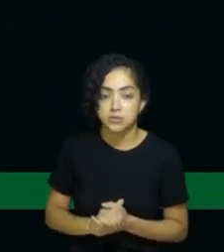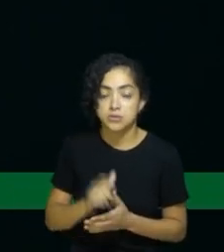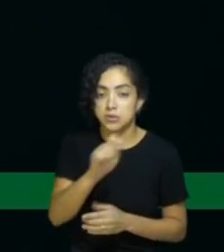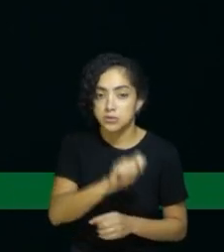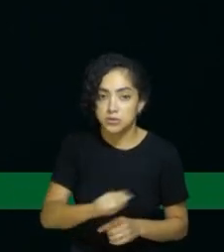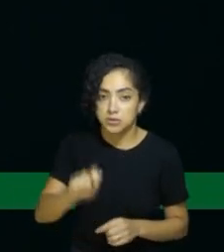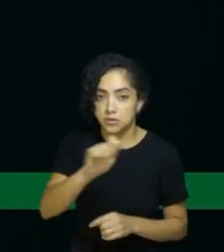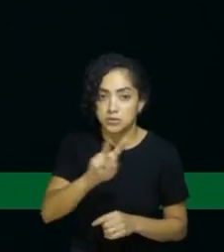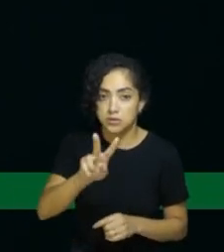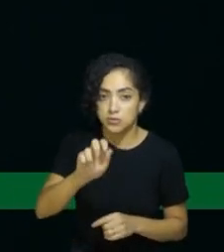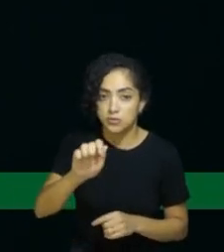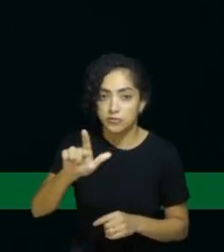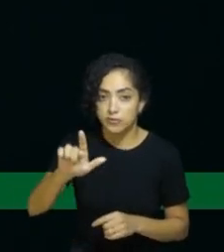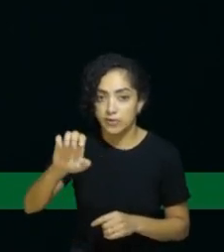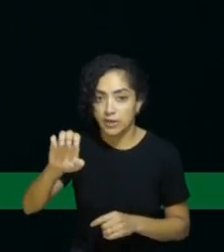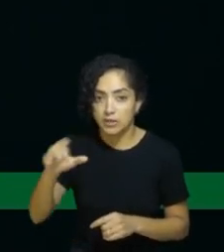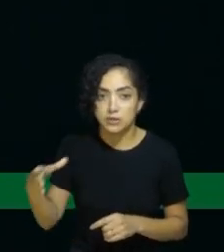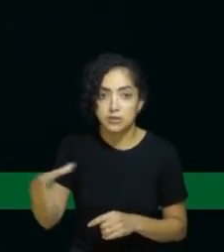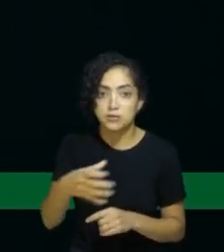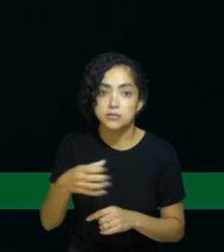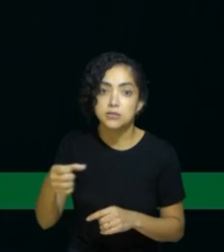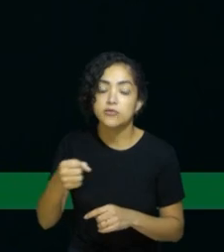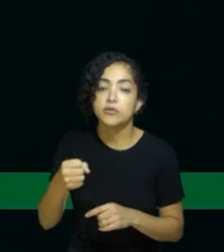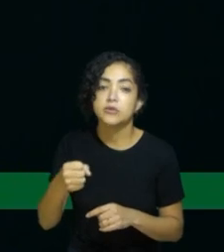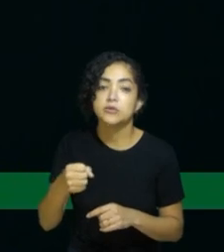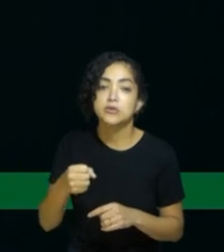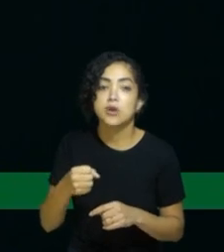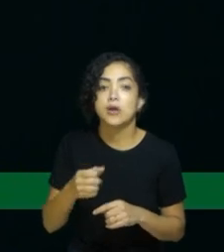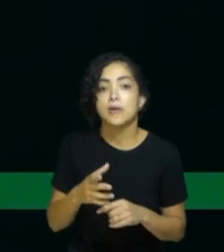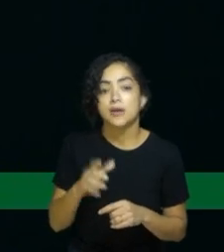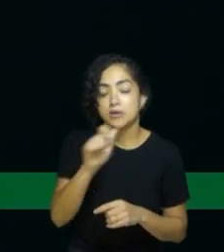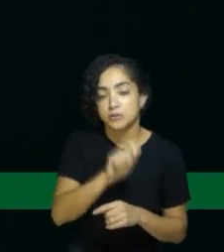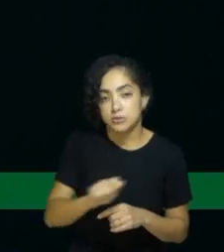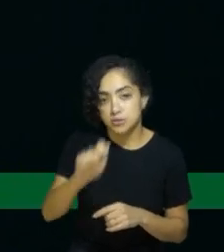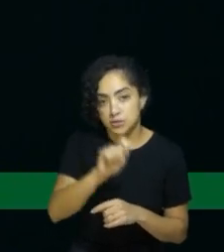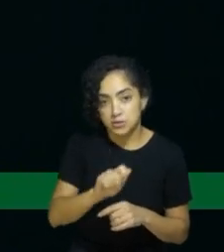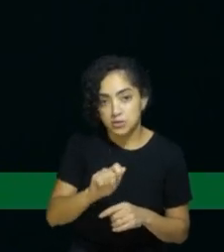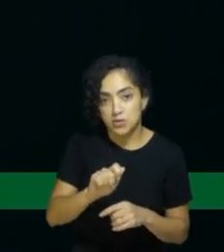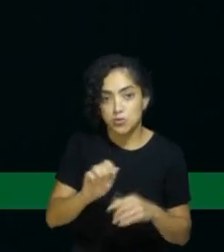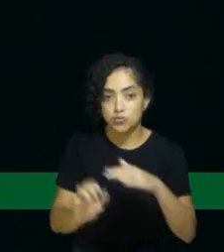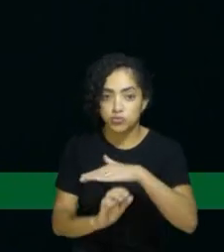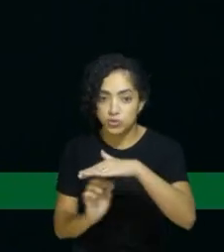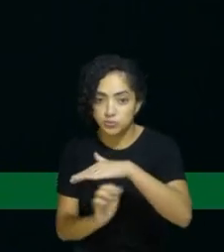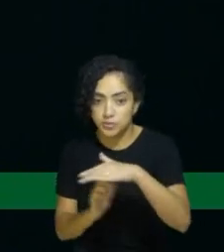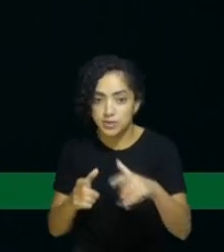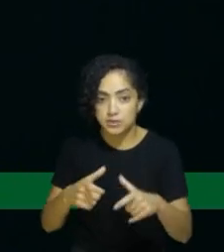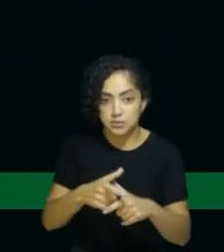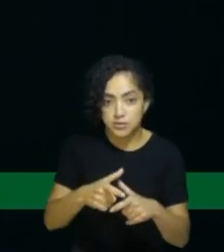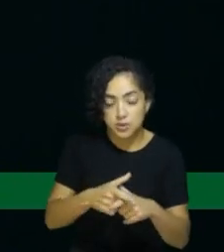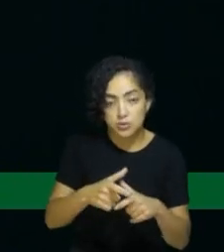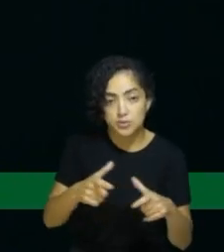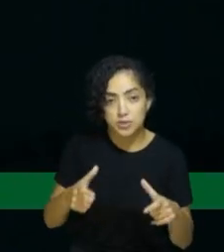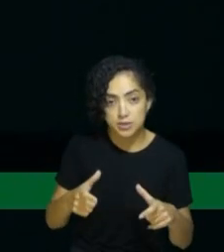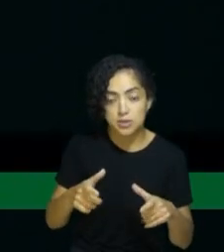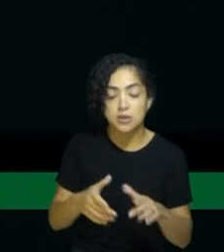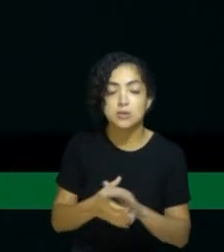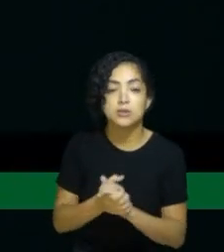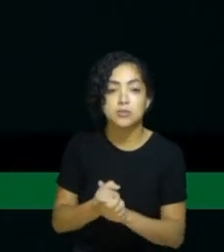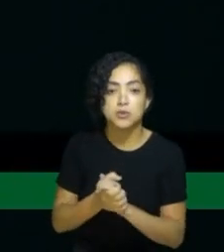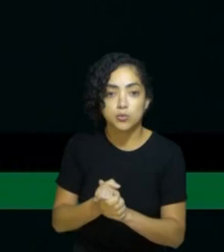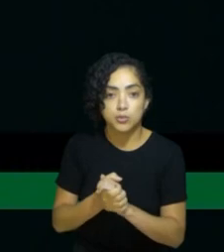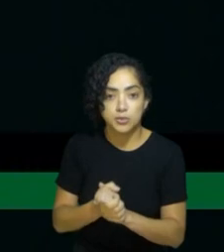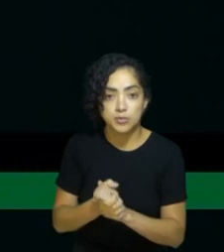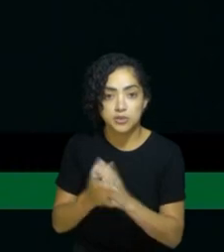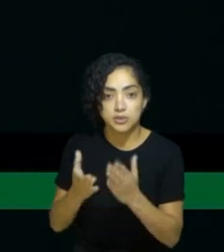Vale da cerveja da associação de Micro e Pequenas Empresas da Amp também cumprimentar